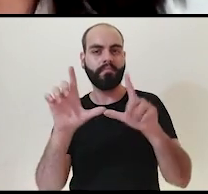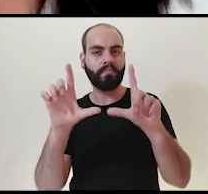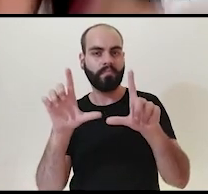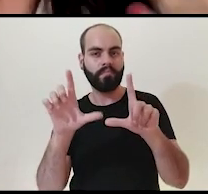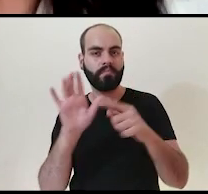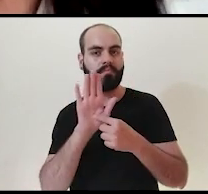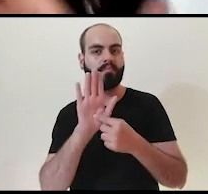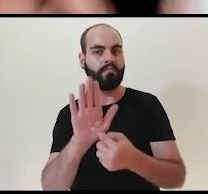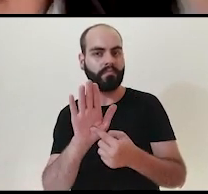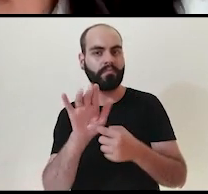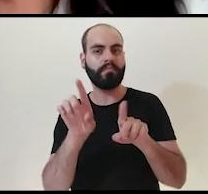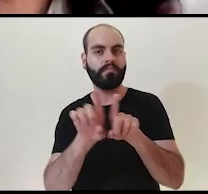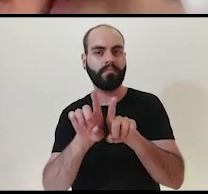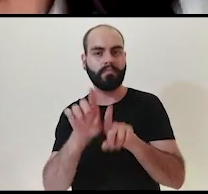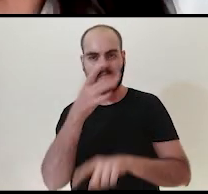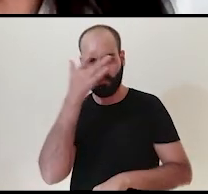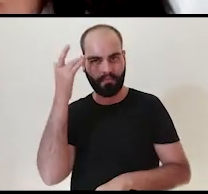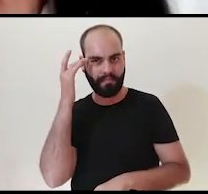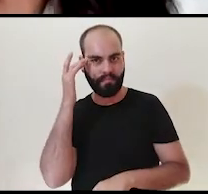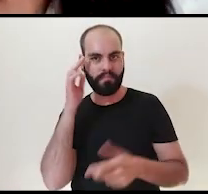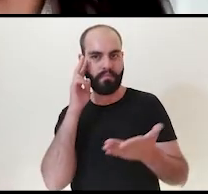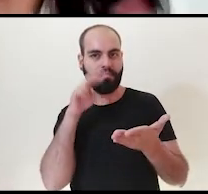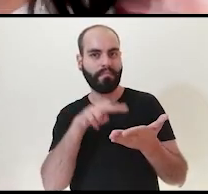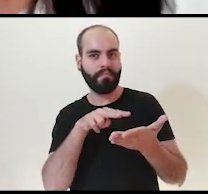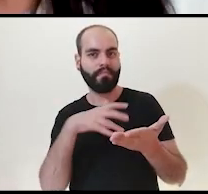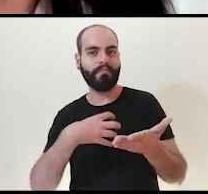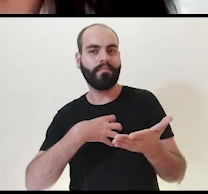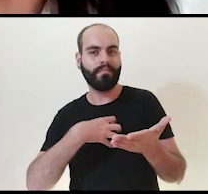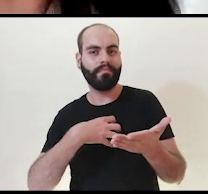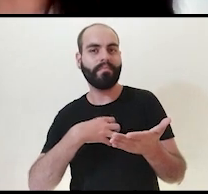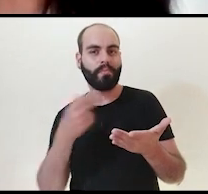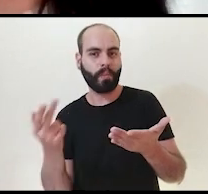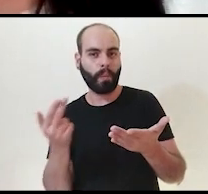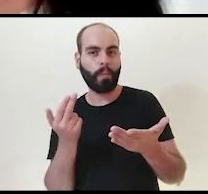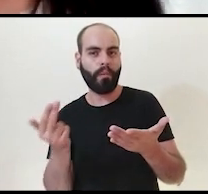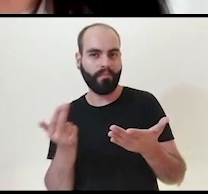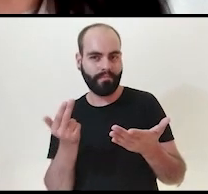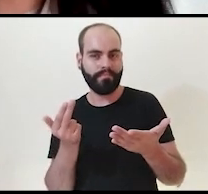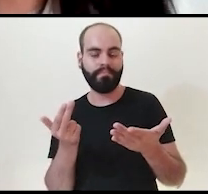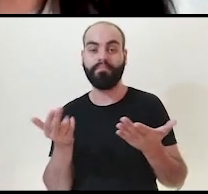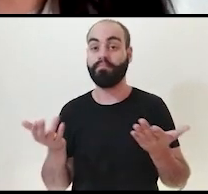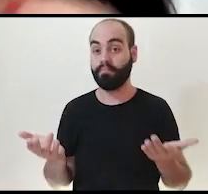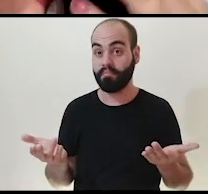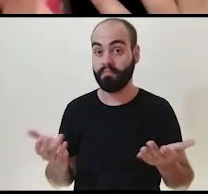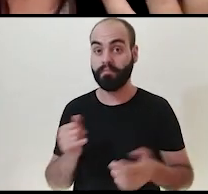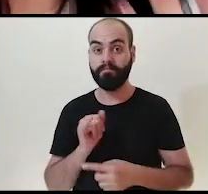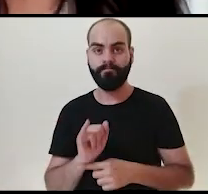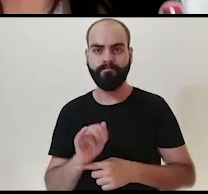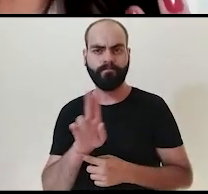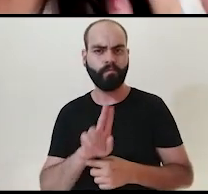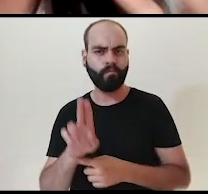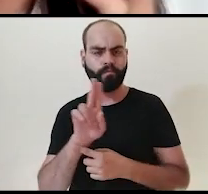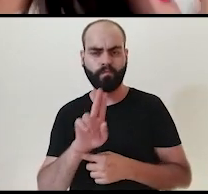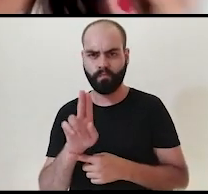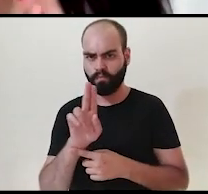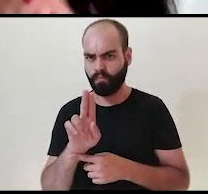pessoas cheguem e se deparem com ele e tenham essa sensação que você está querendo transmitir. E aí, se a gente utiliza um